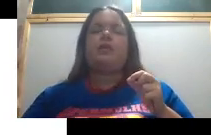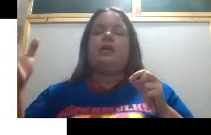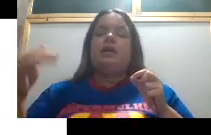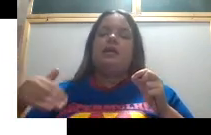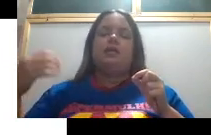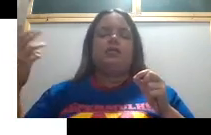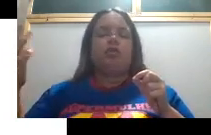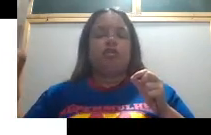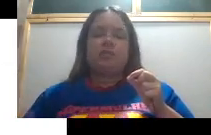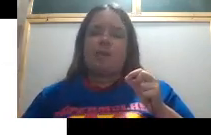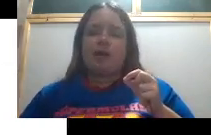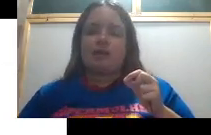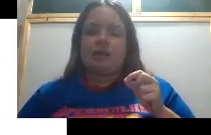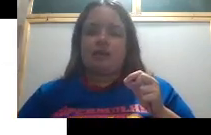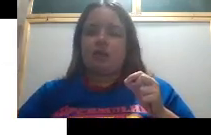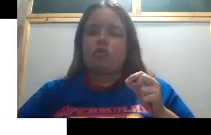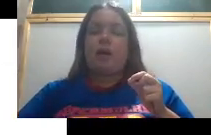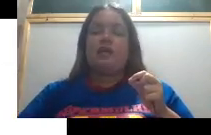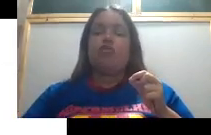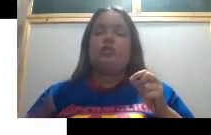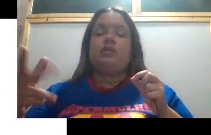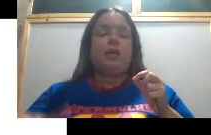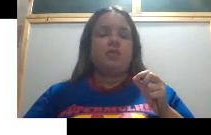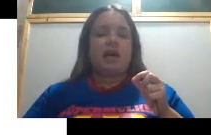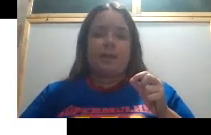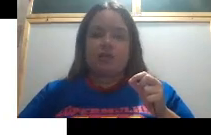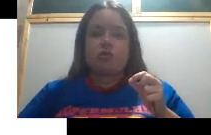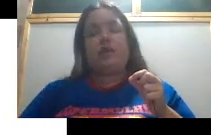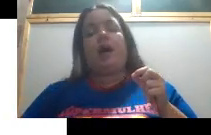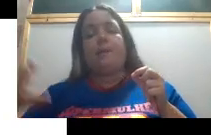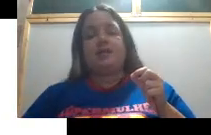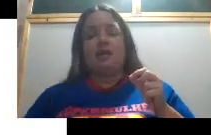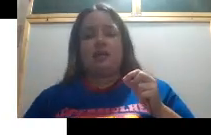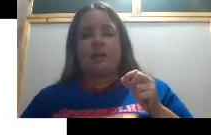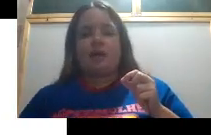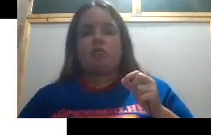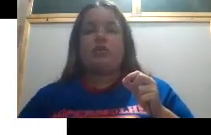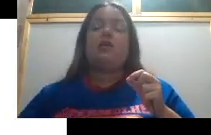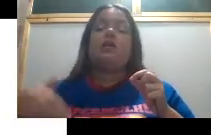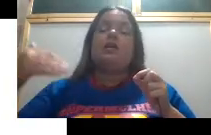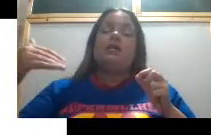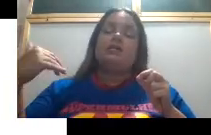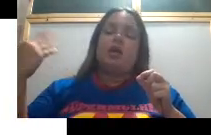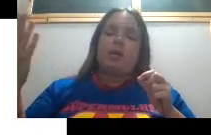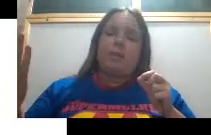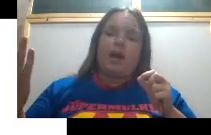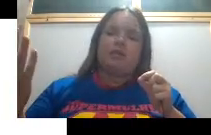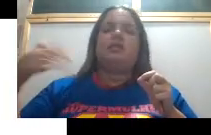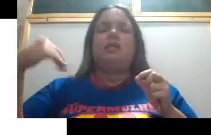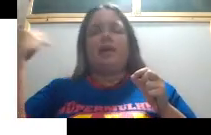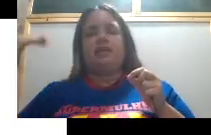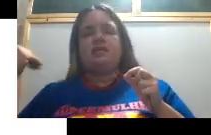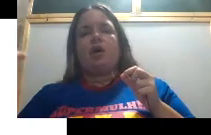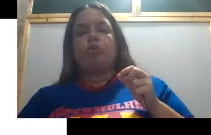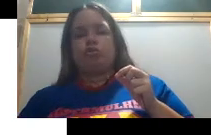país então nós temos a Mata Atlântica nosso país temos Amazônia Apesar de que a amazônia Tem